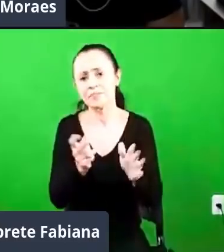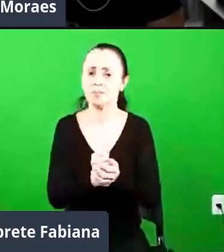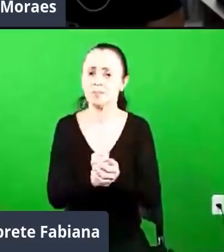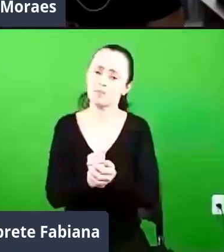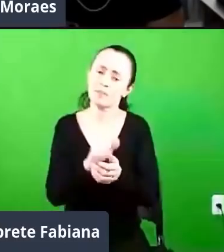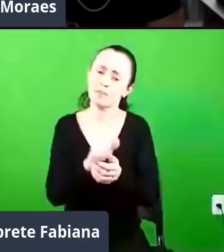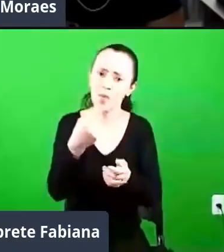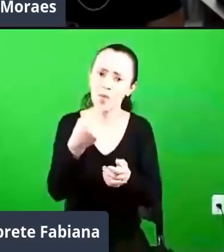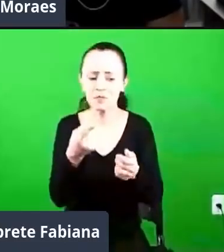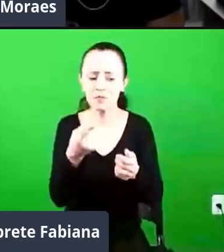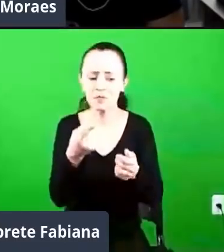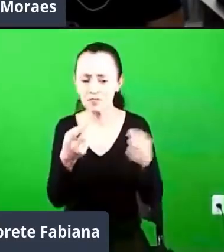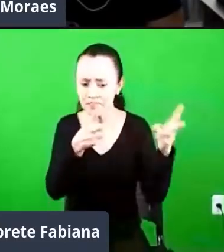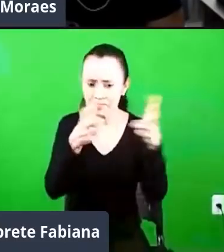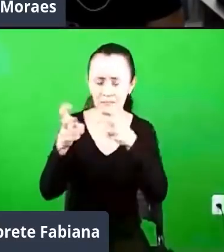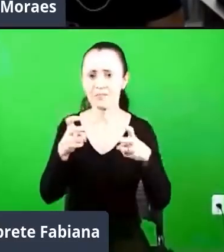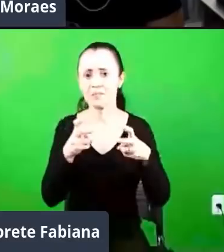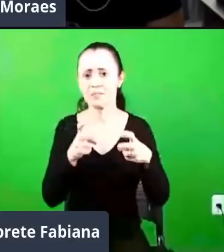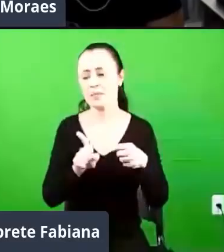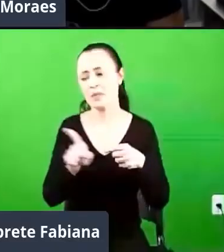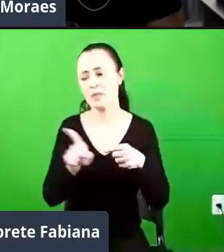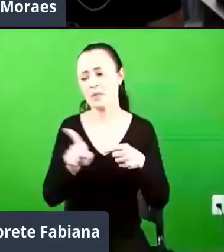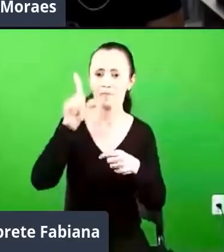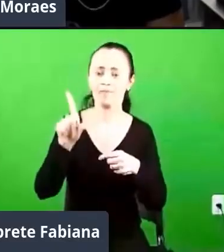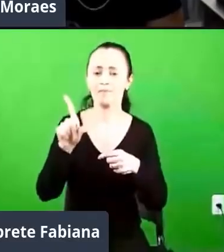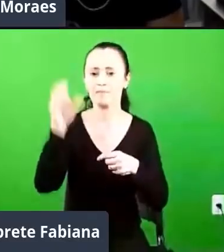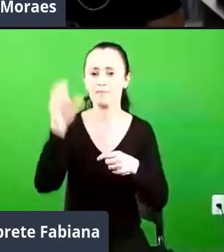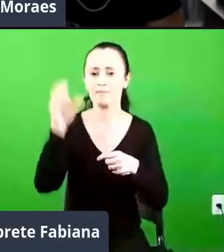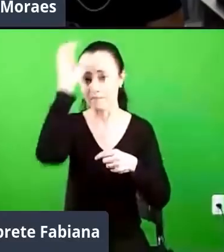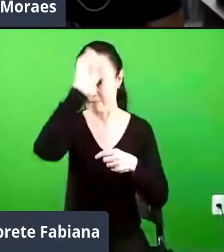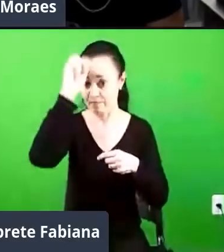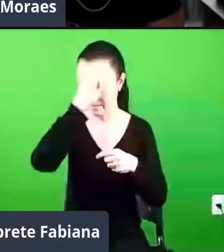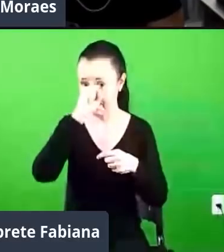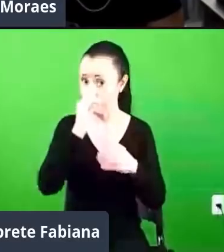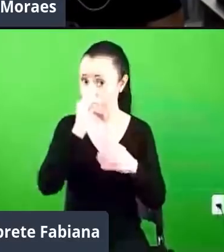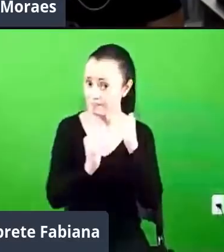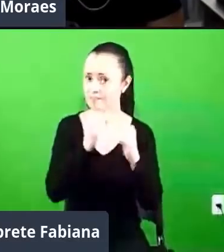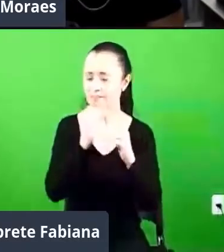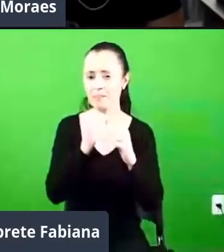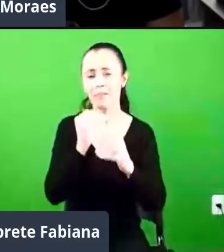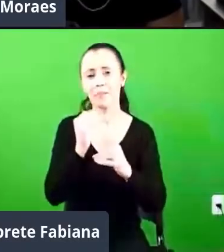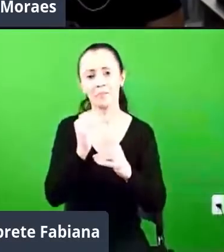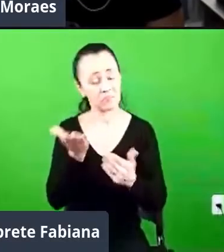Bom, ele conseguiu aprender um bocado a mais. Legal, melhorou.